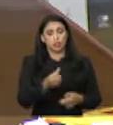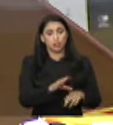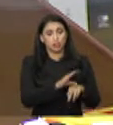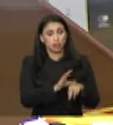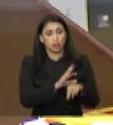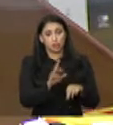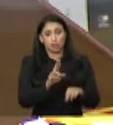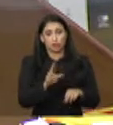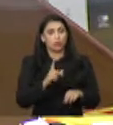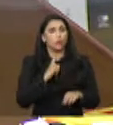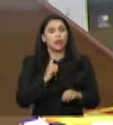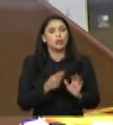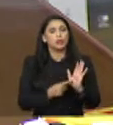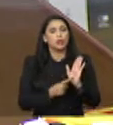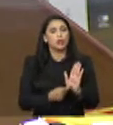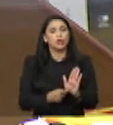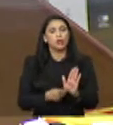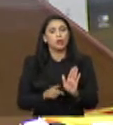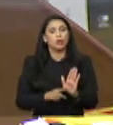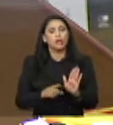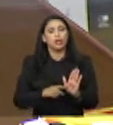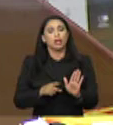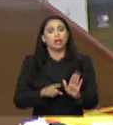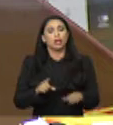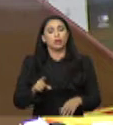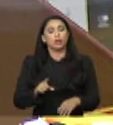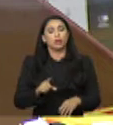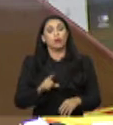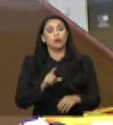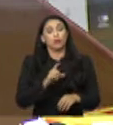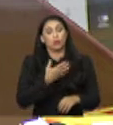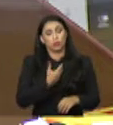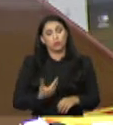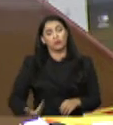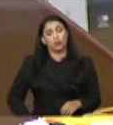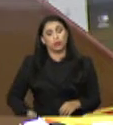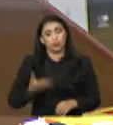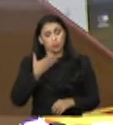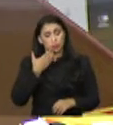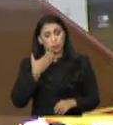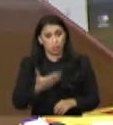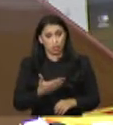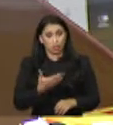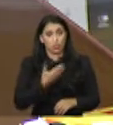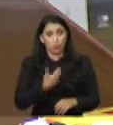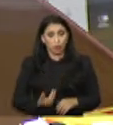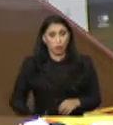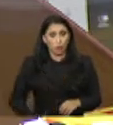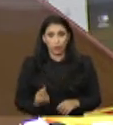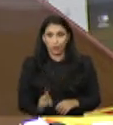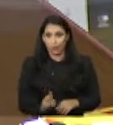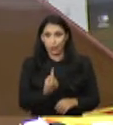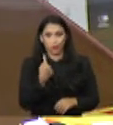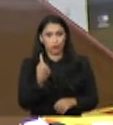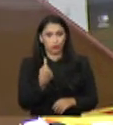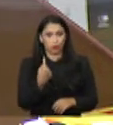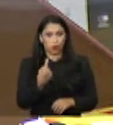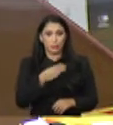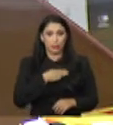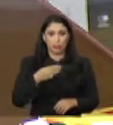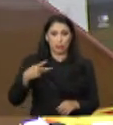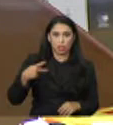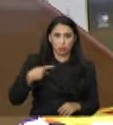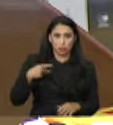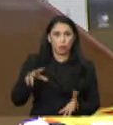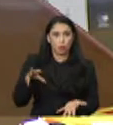República não é invocável pela entidade estatal que a tenha ditado o estado é um só o